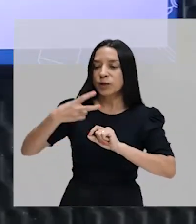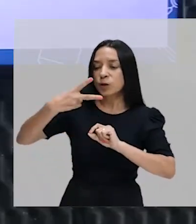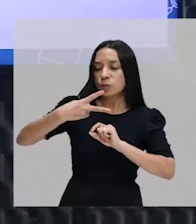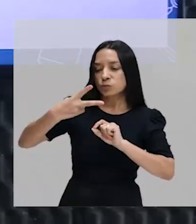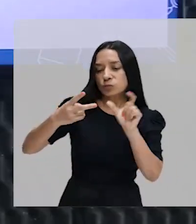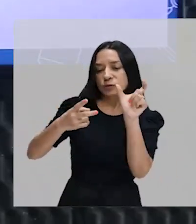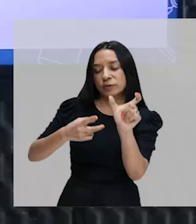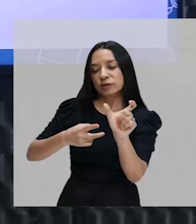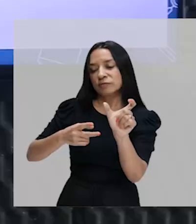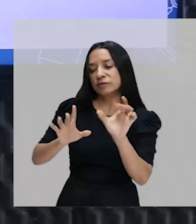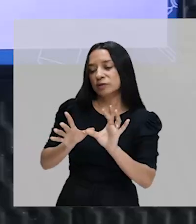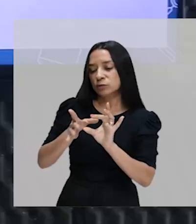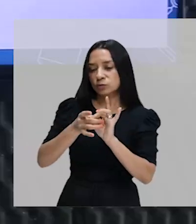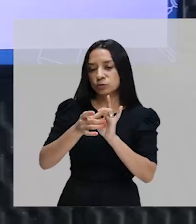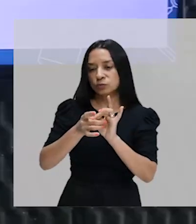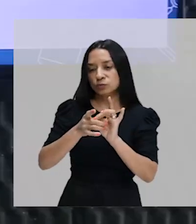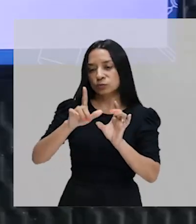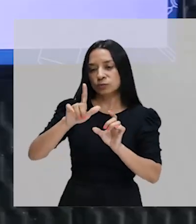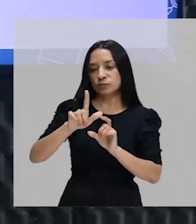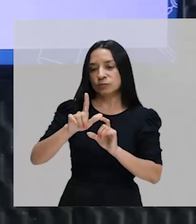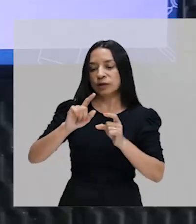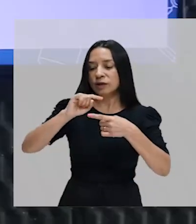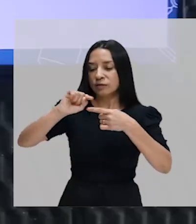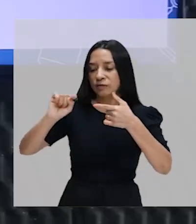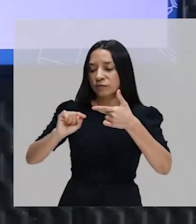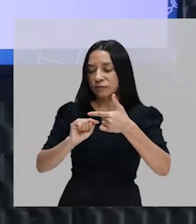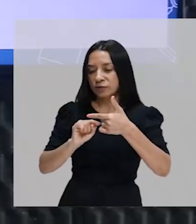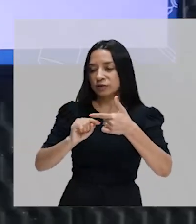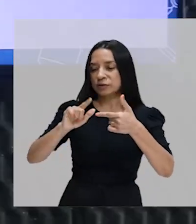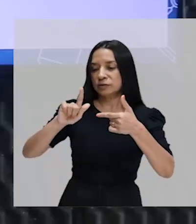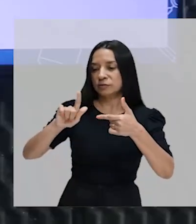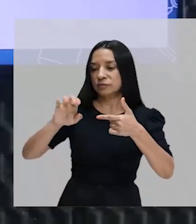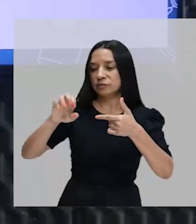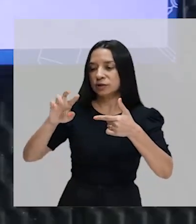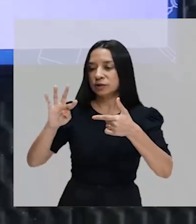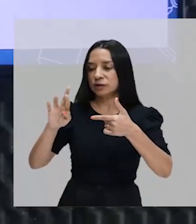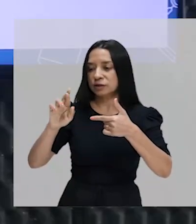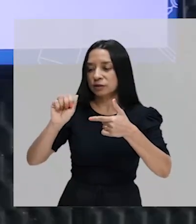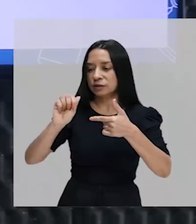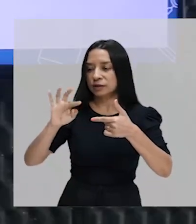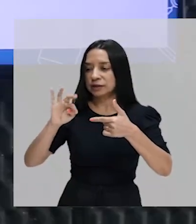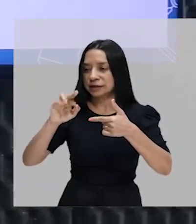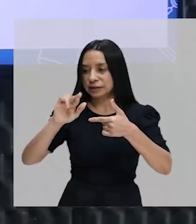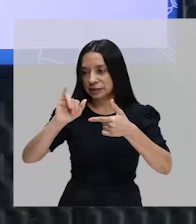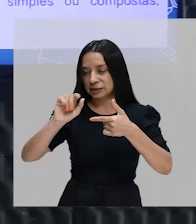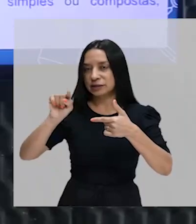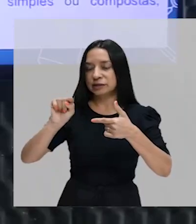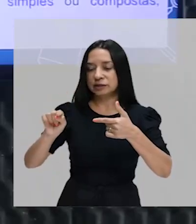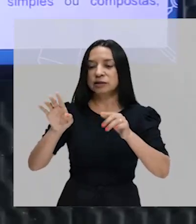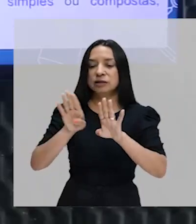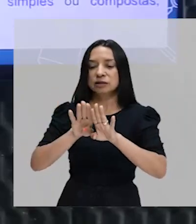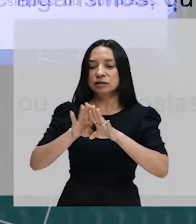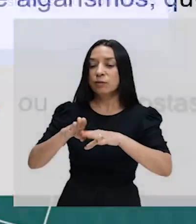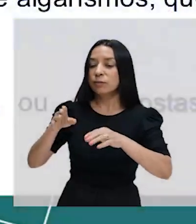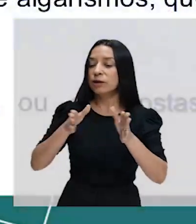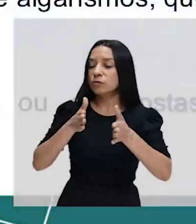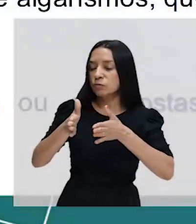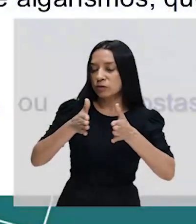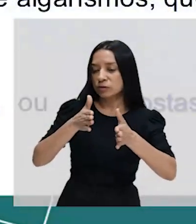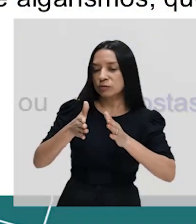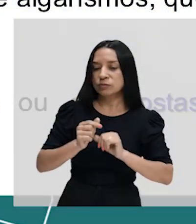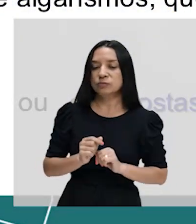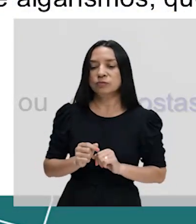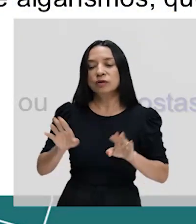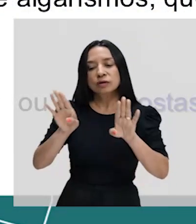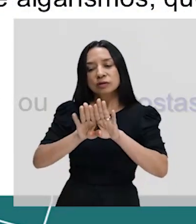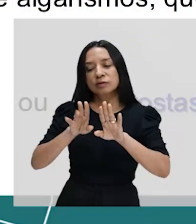palavrinhas associadas. Fração geratriz, a própria geratriz, e o período, tá bom? E também, ainda